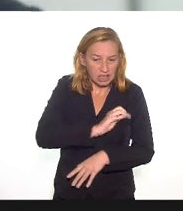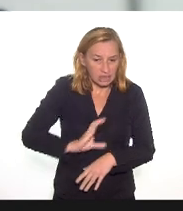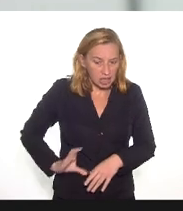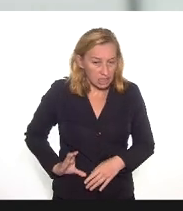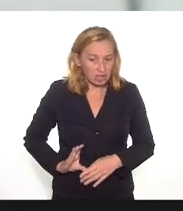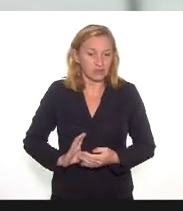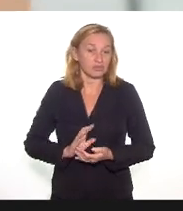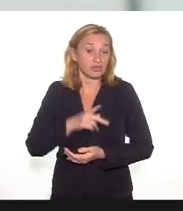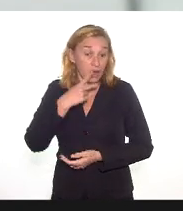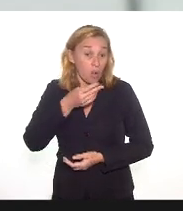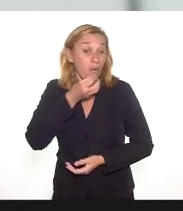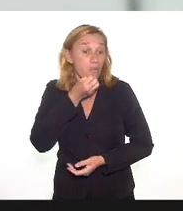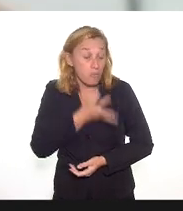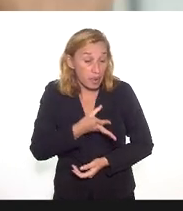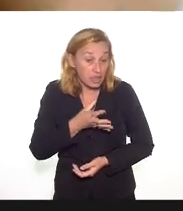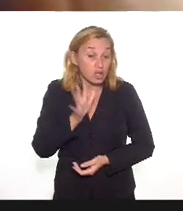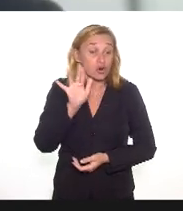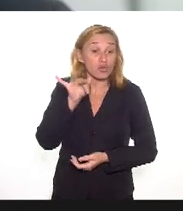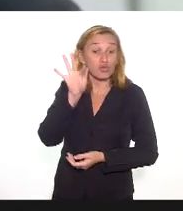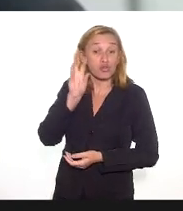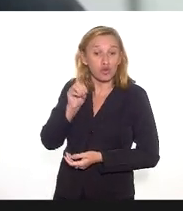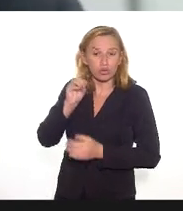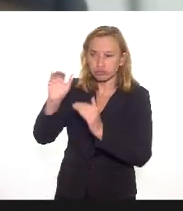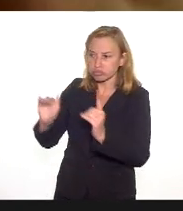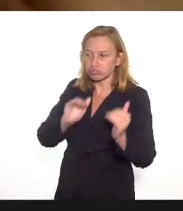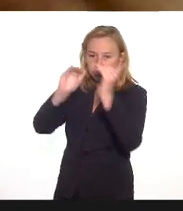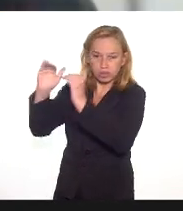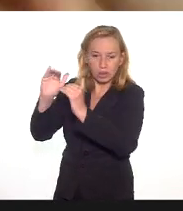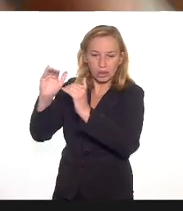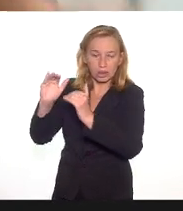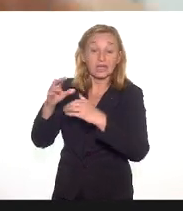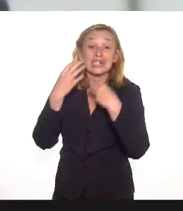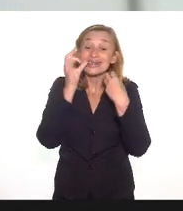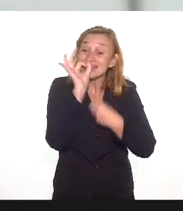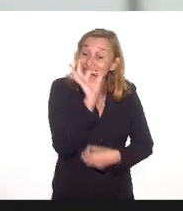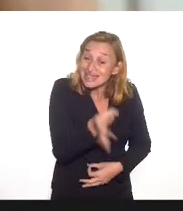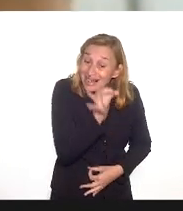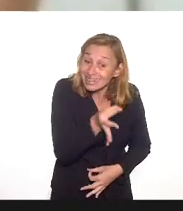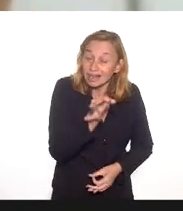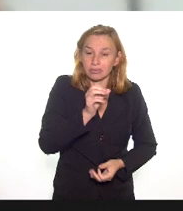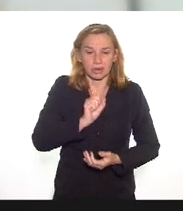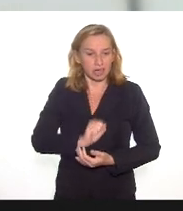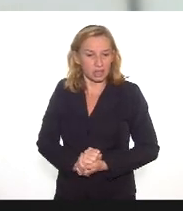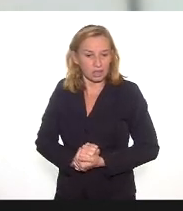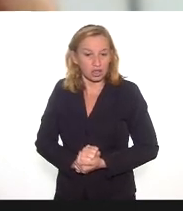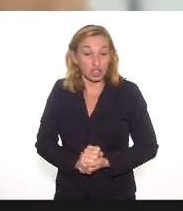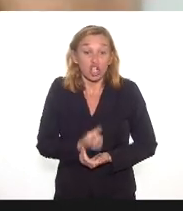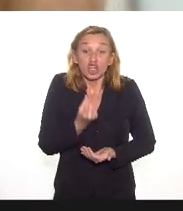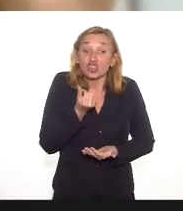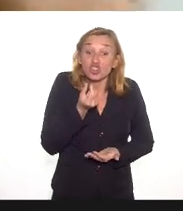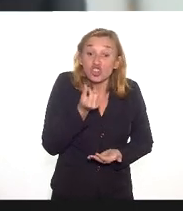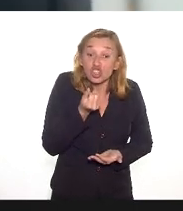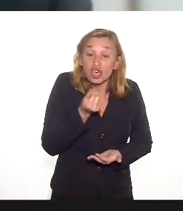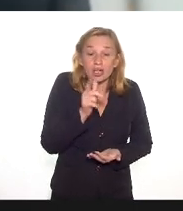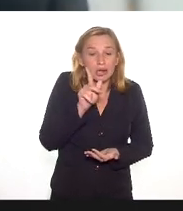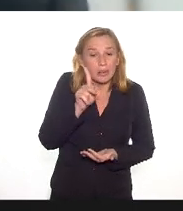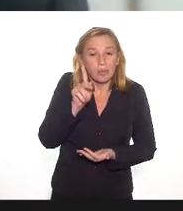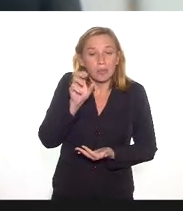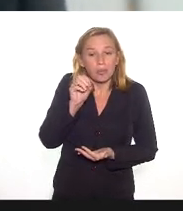Siciliano, seria o Fundo Soberano, para que exatamente esteja um dinheiro de